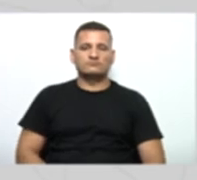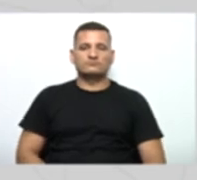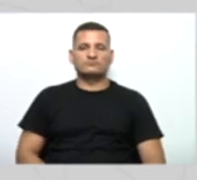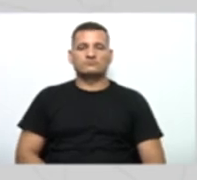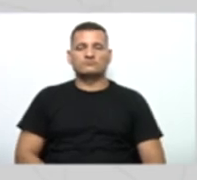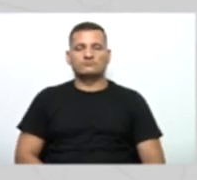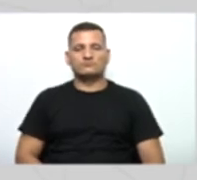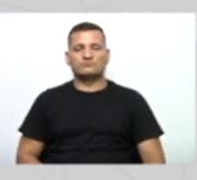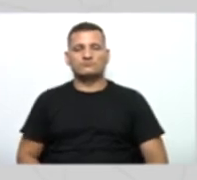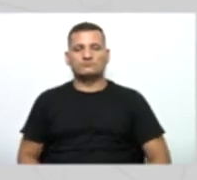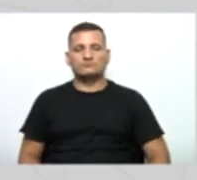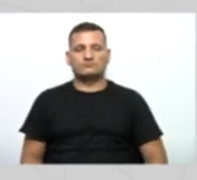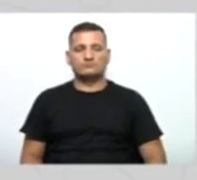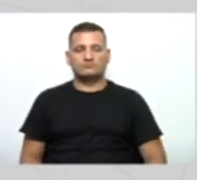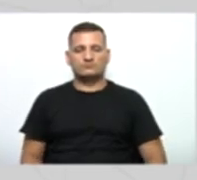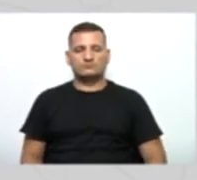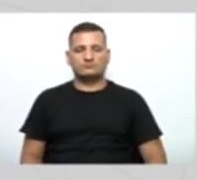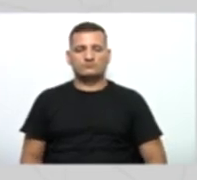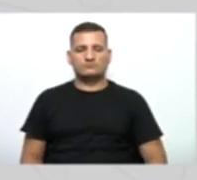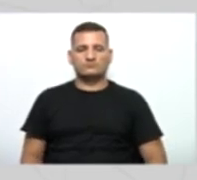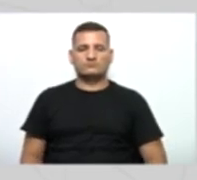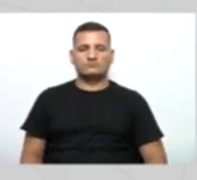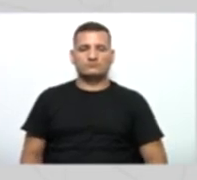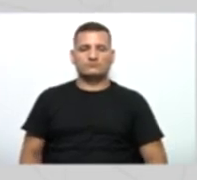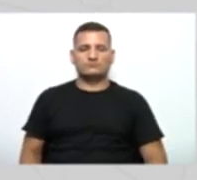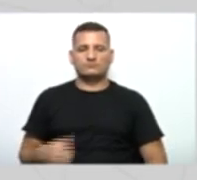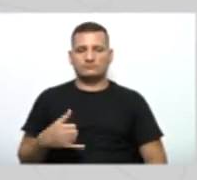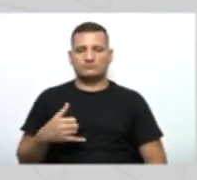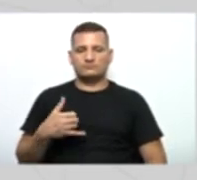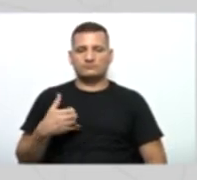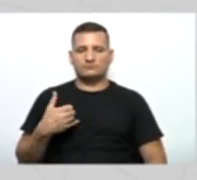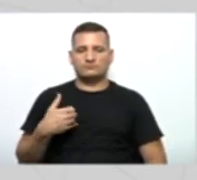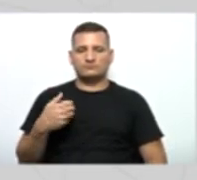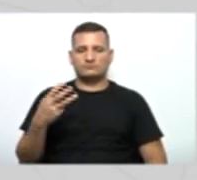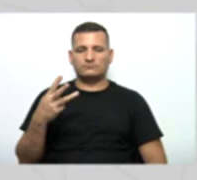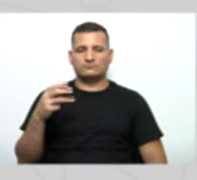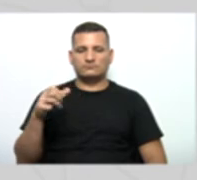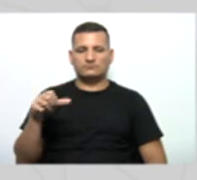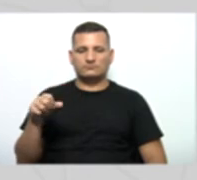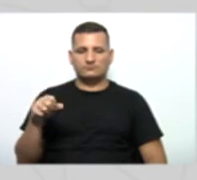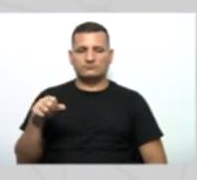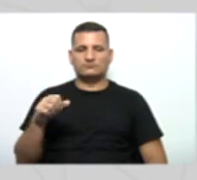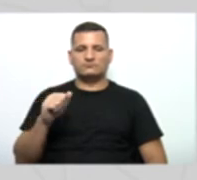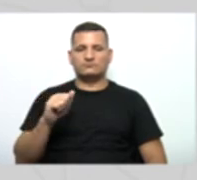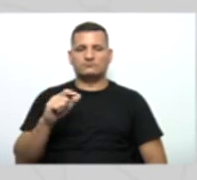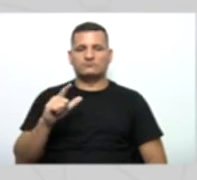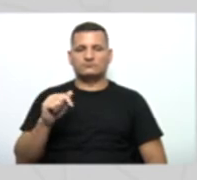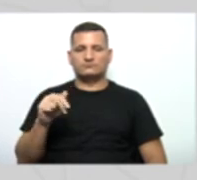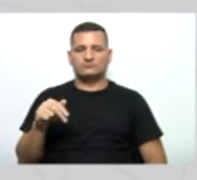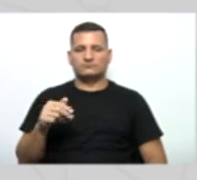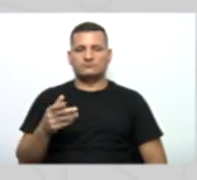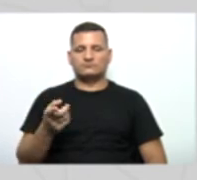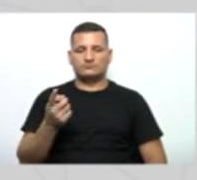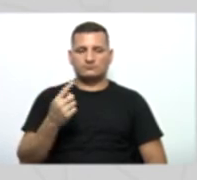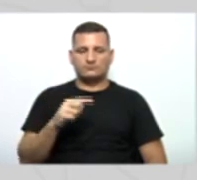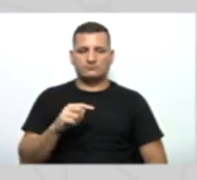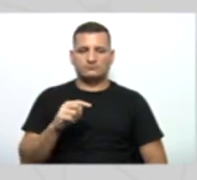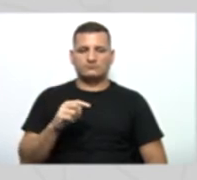e a idade 39. Feito isso, é só você fazer aqui agora, ó, pessoa